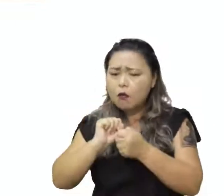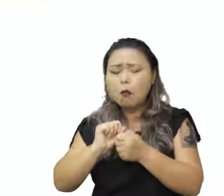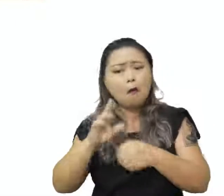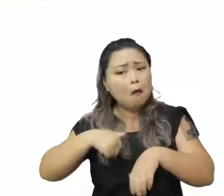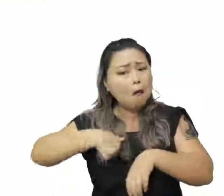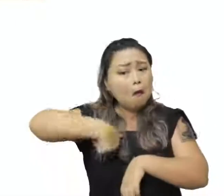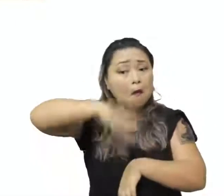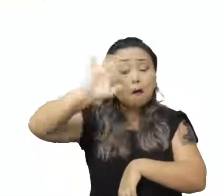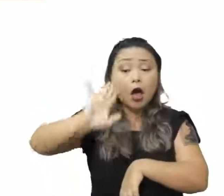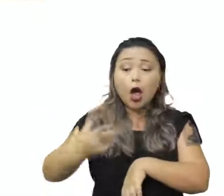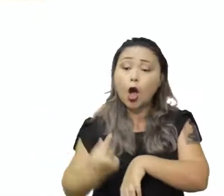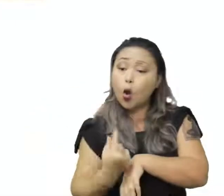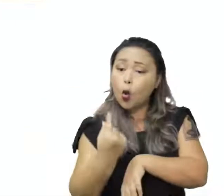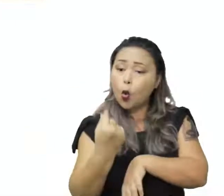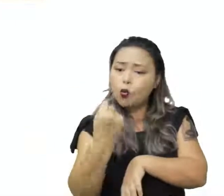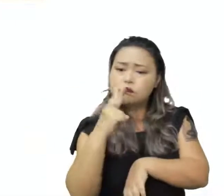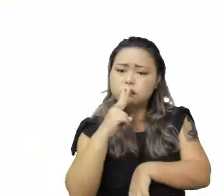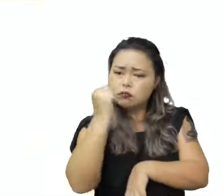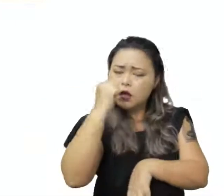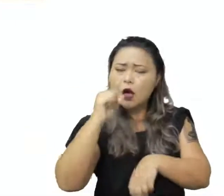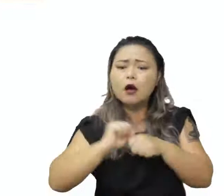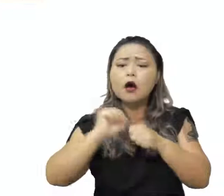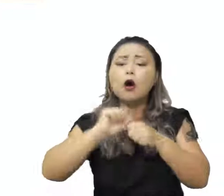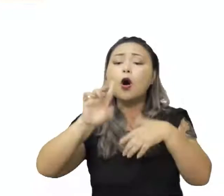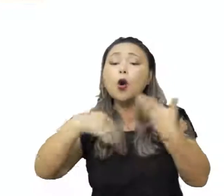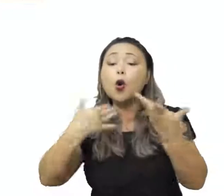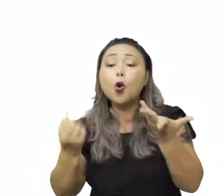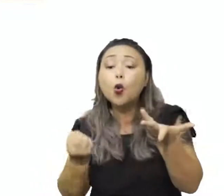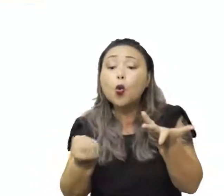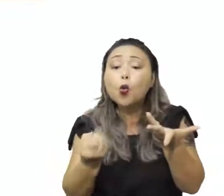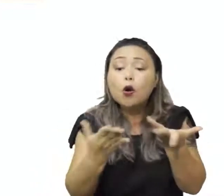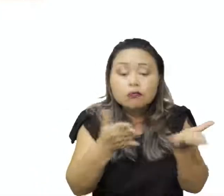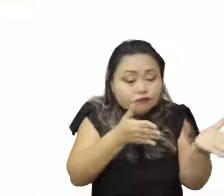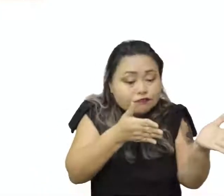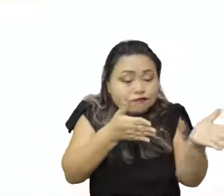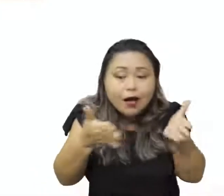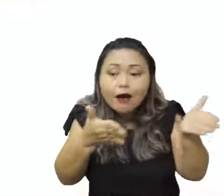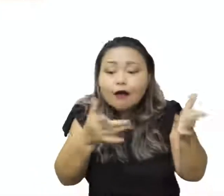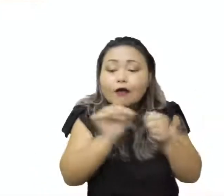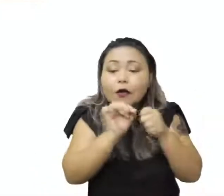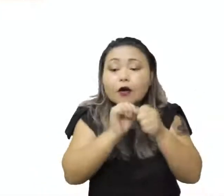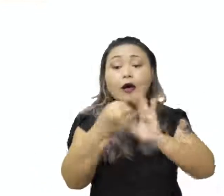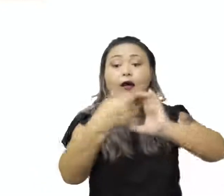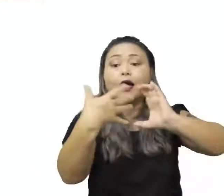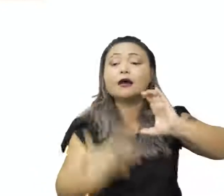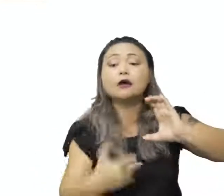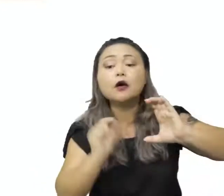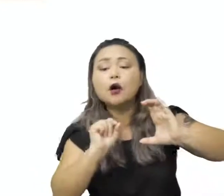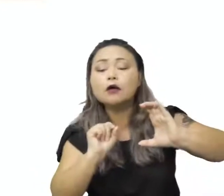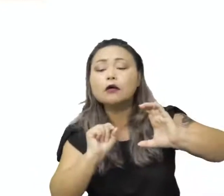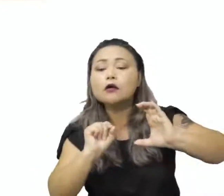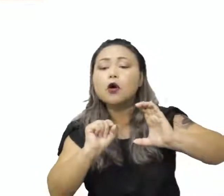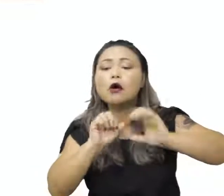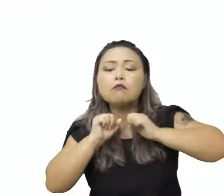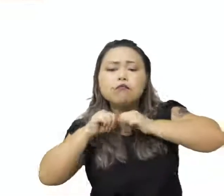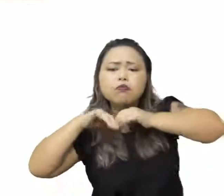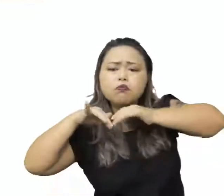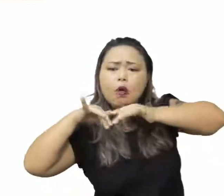do globo, condição sustentada por uma nova fase de desenvolvimento caracterizado pela expansão de